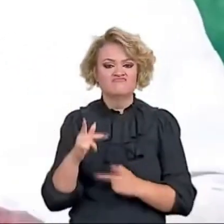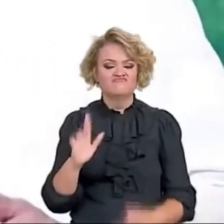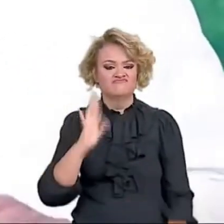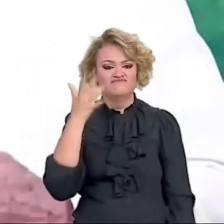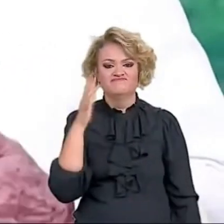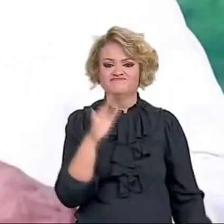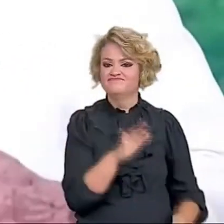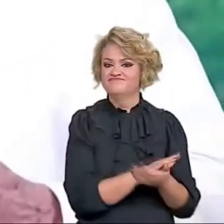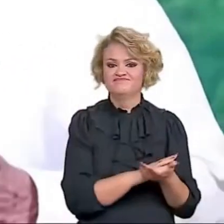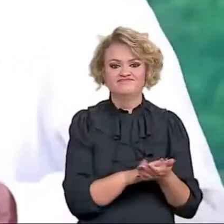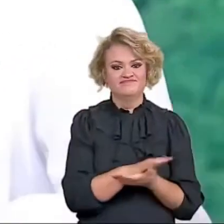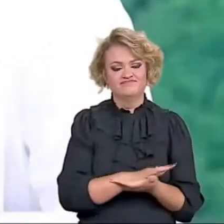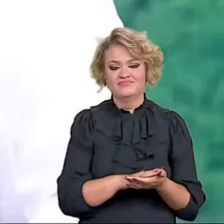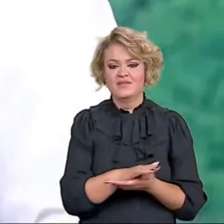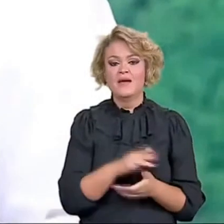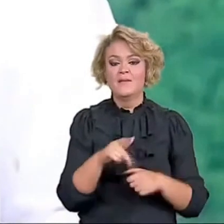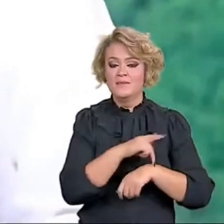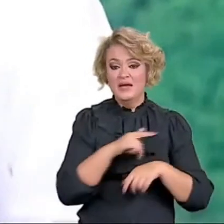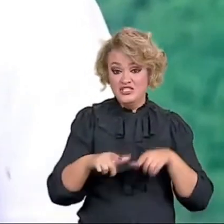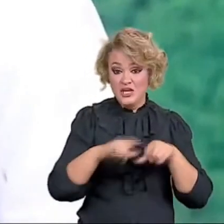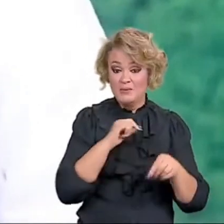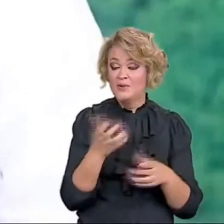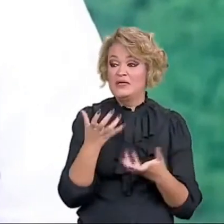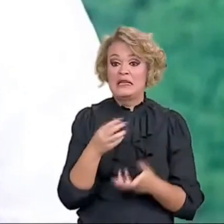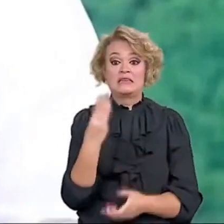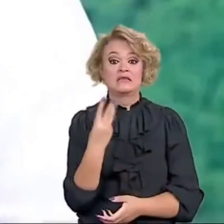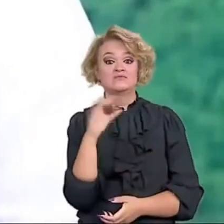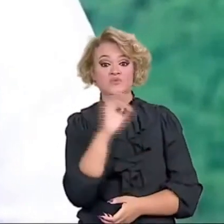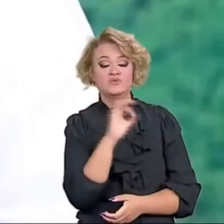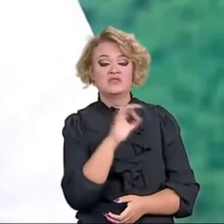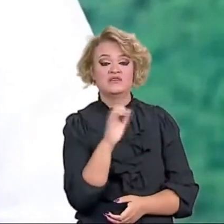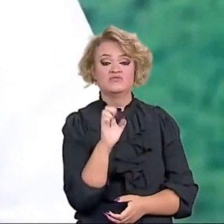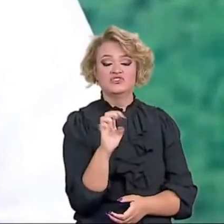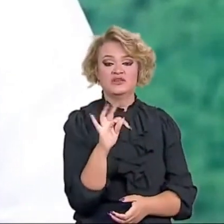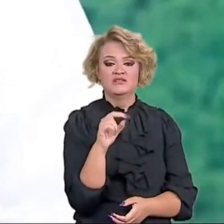Eu lembro que o Japão queria 3% de etanol na gasolina.